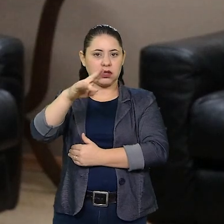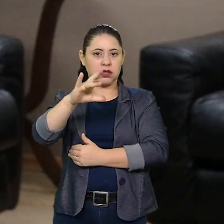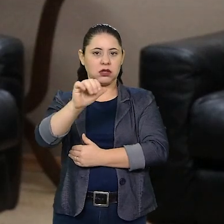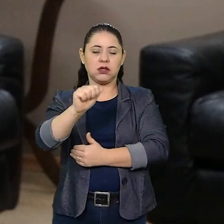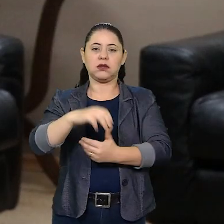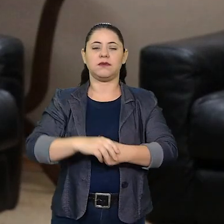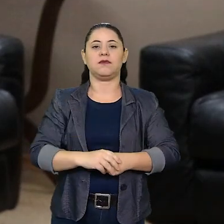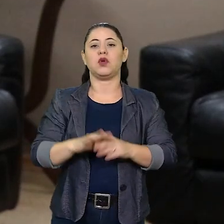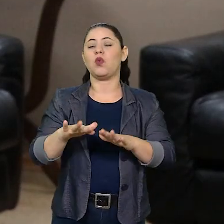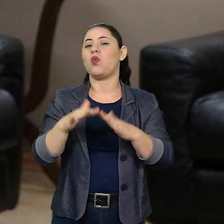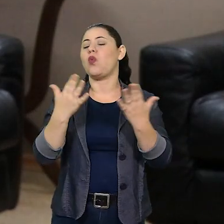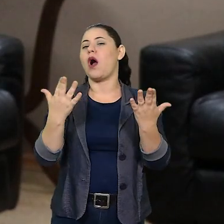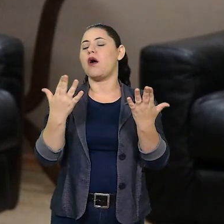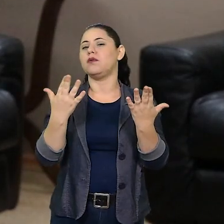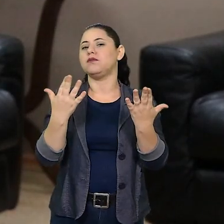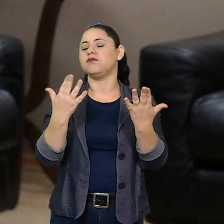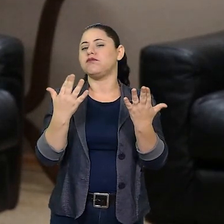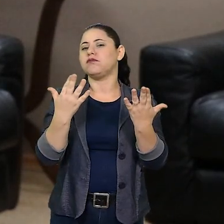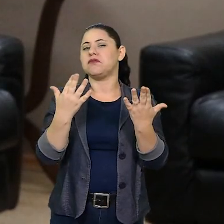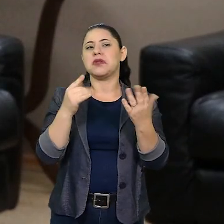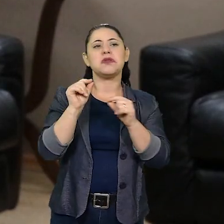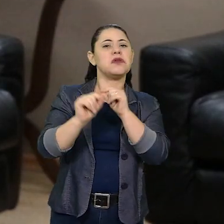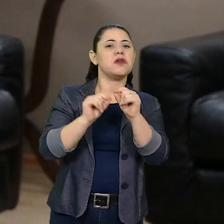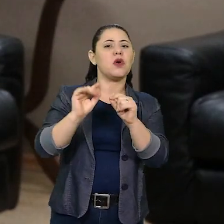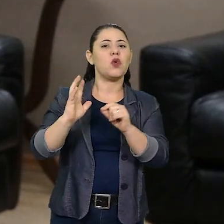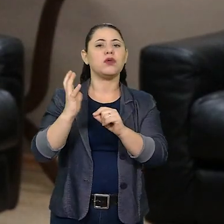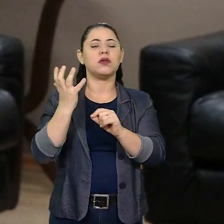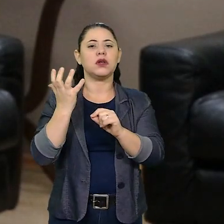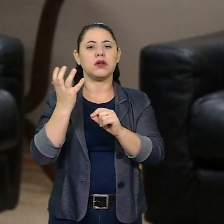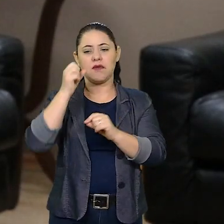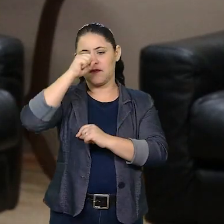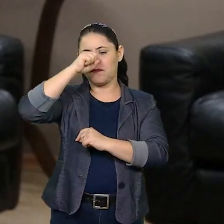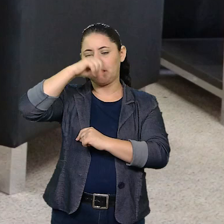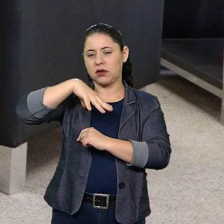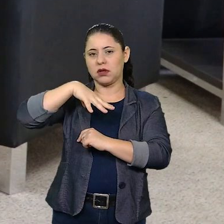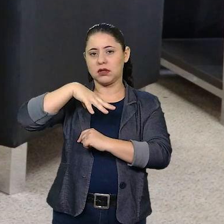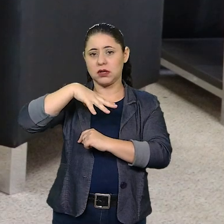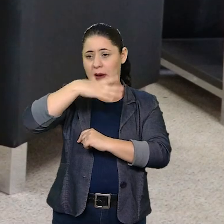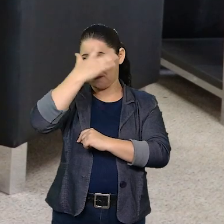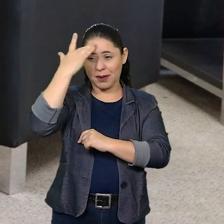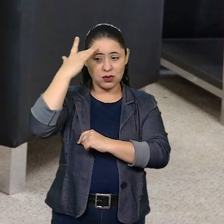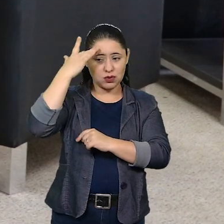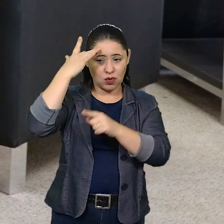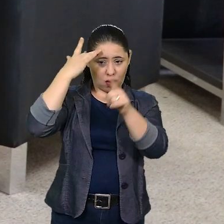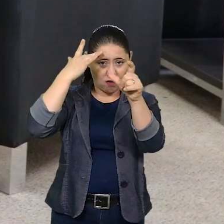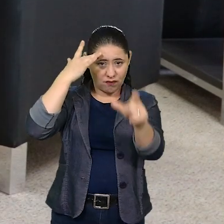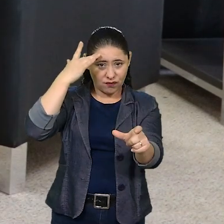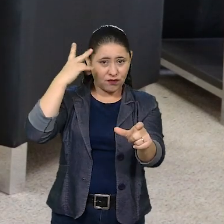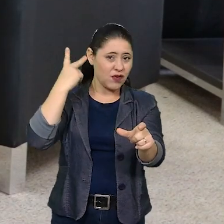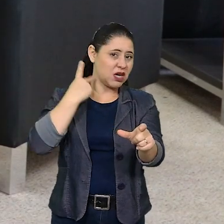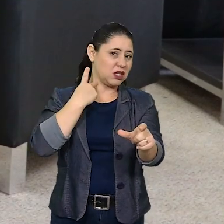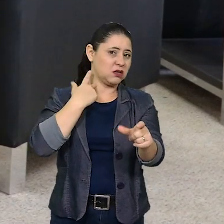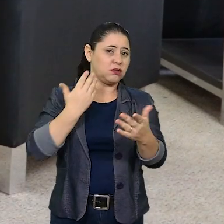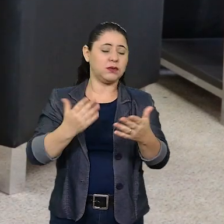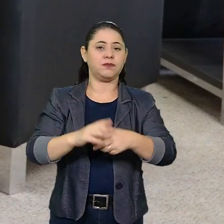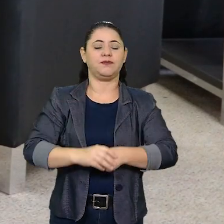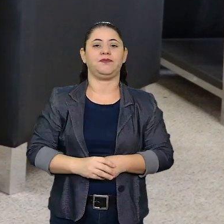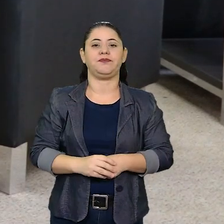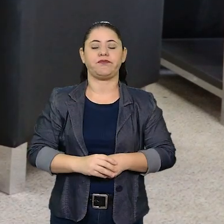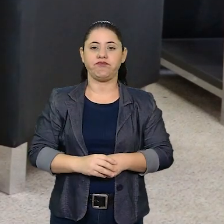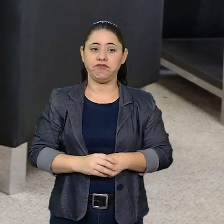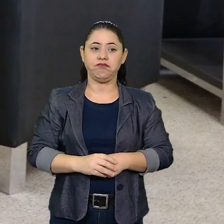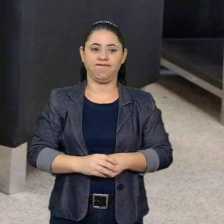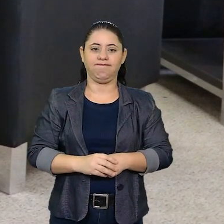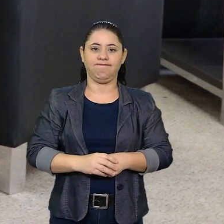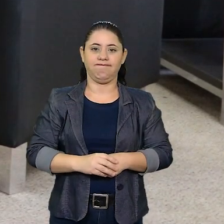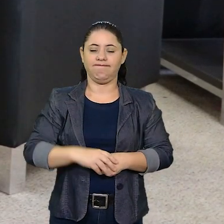sido as consequências dessa violência, desses tipos de violência para as vítimas? A violência,